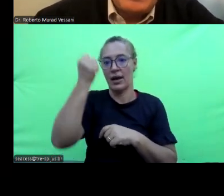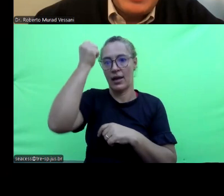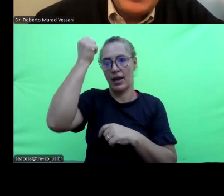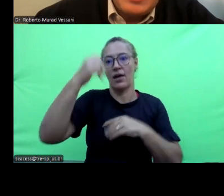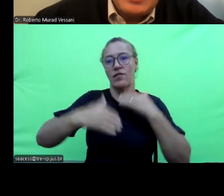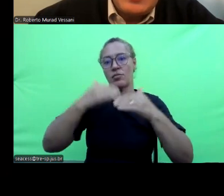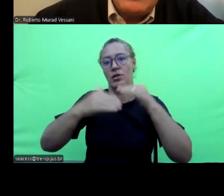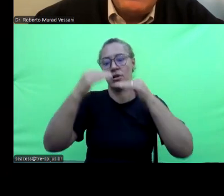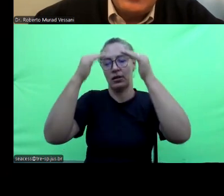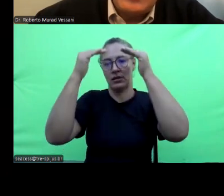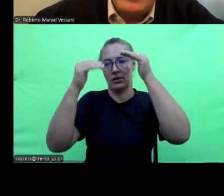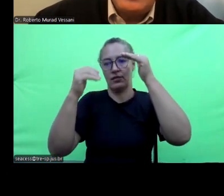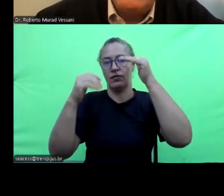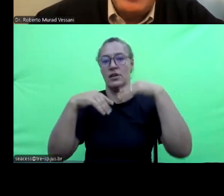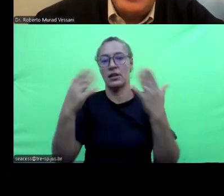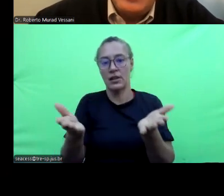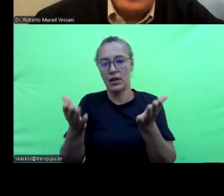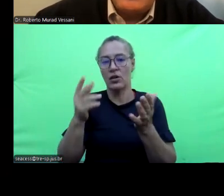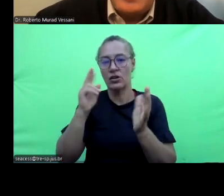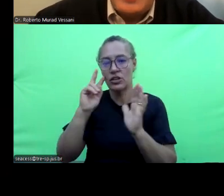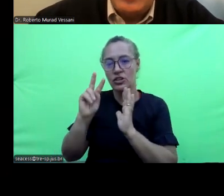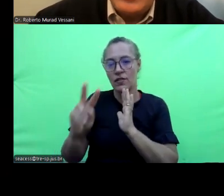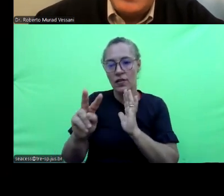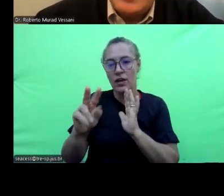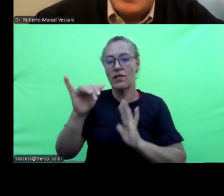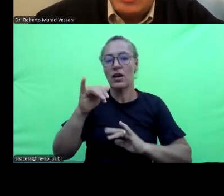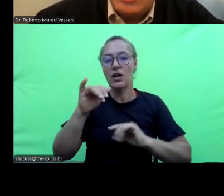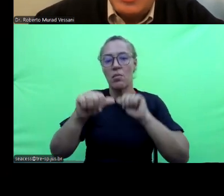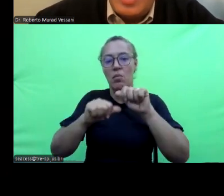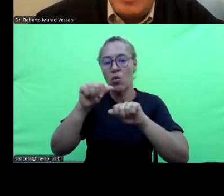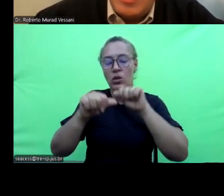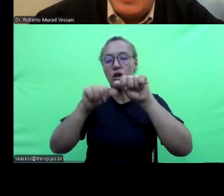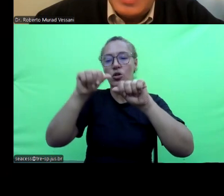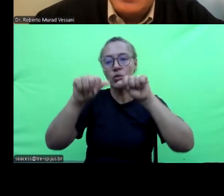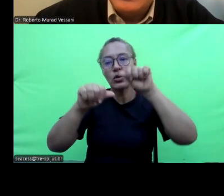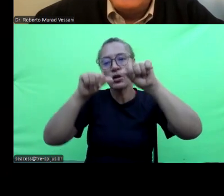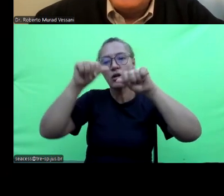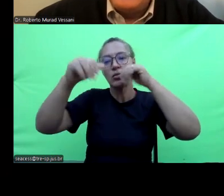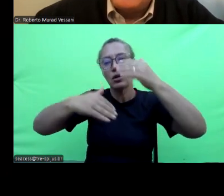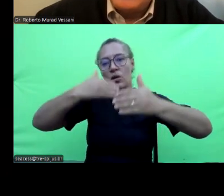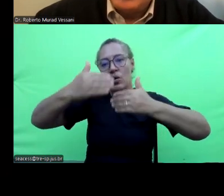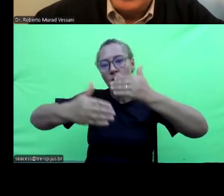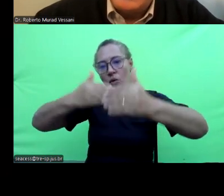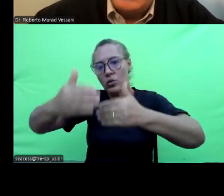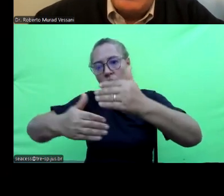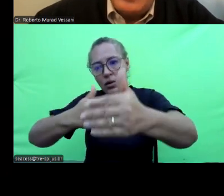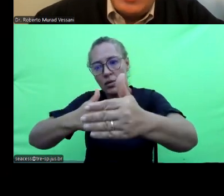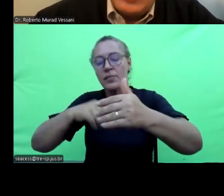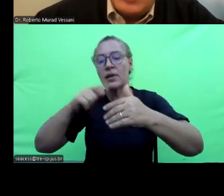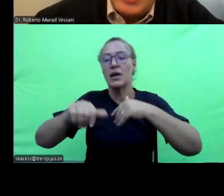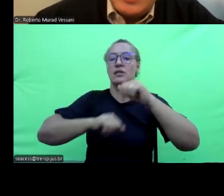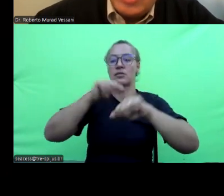essas imagens aqui de fundo de olho, ele vai sofrendo mudanças ao longo do tempo né? E essas mudanças vão